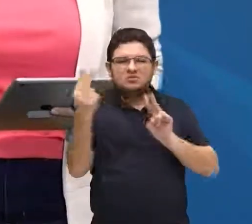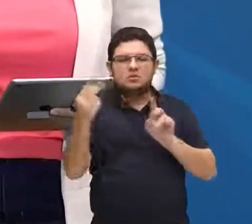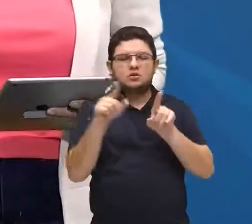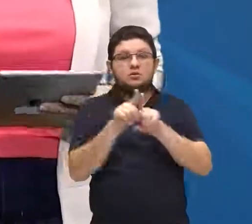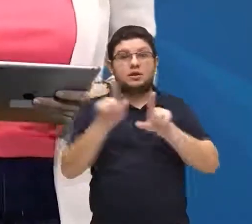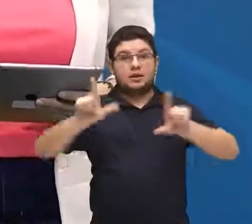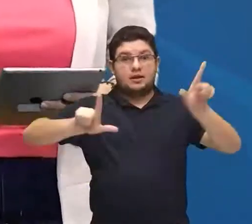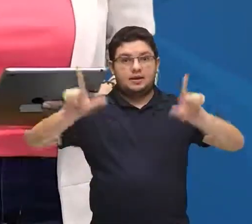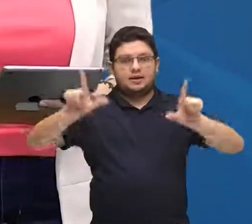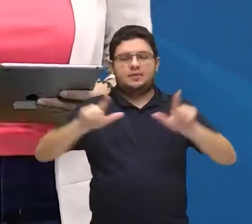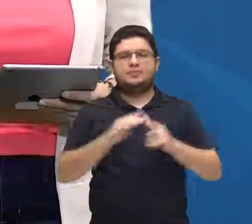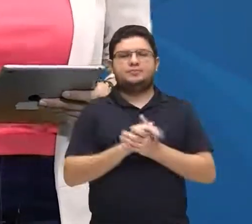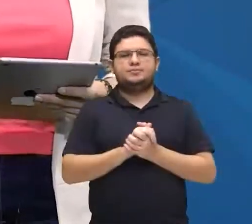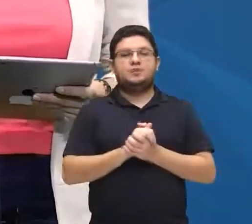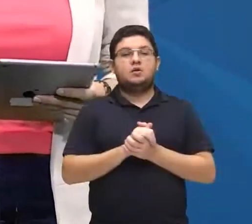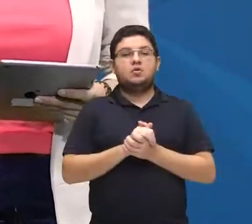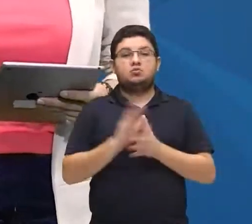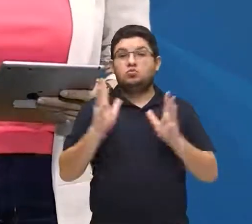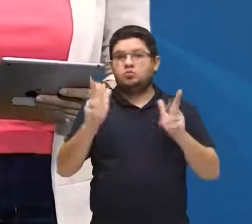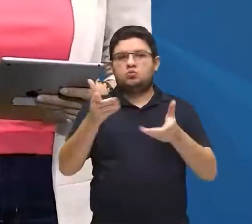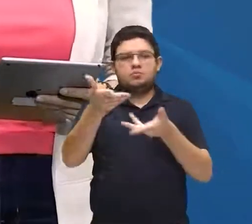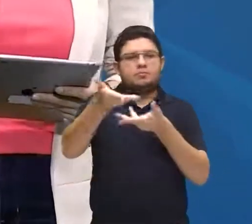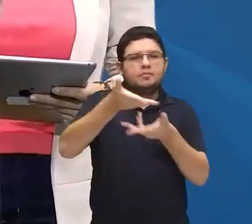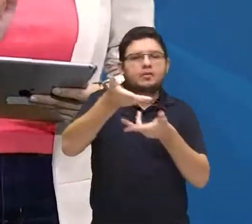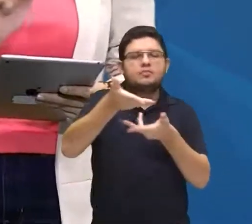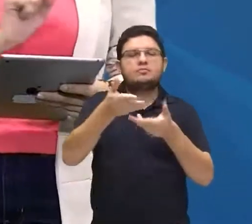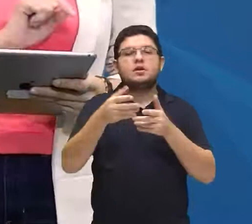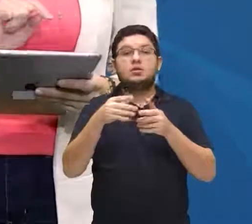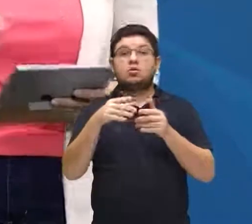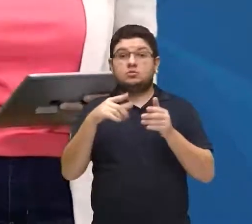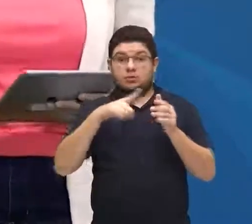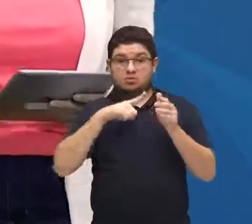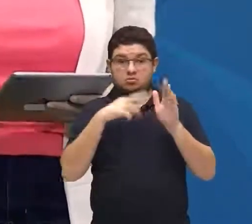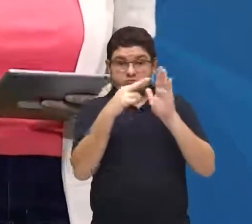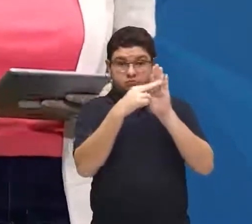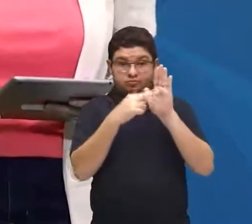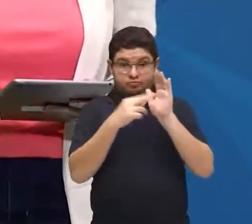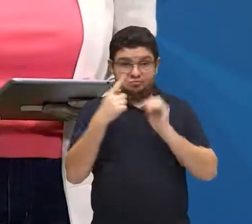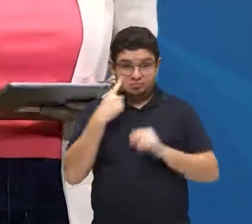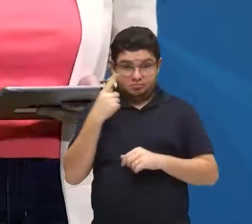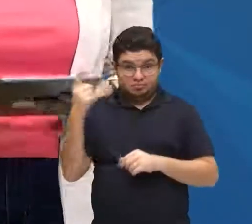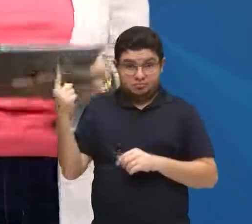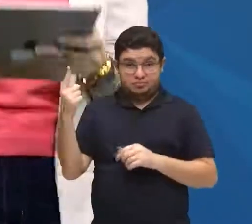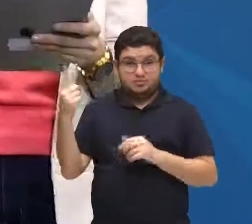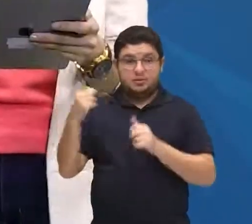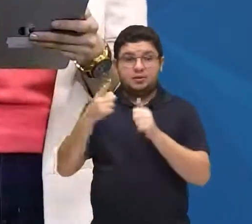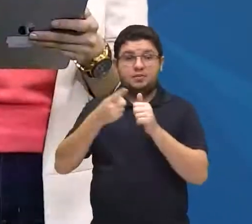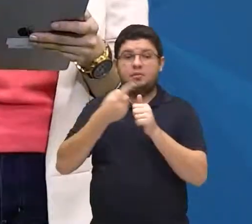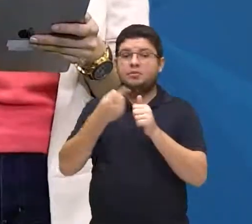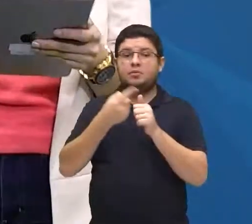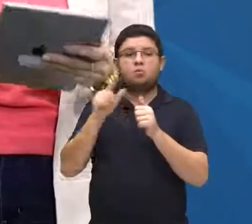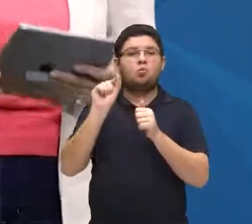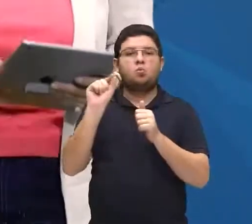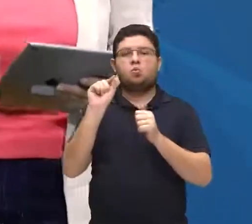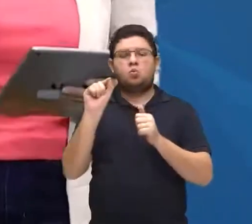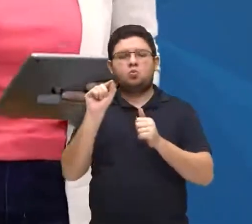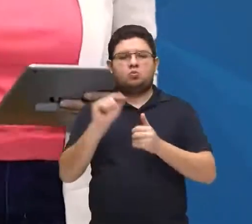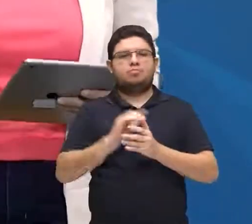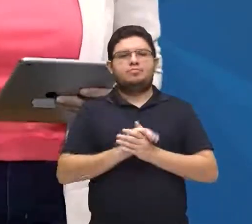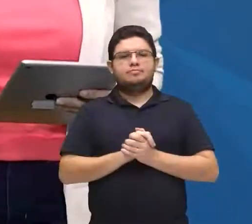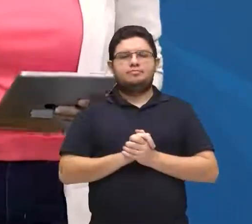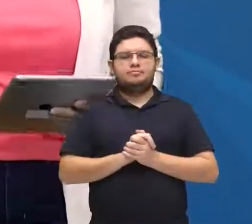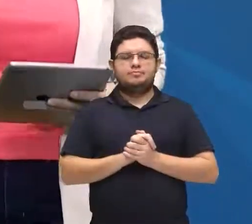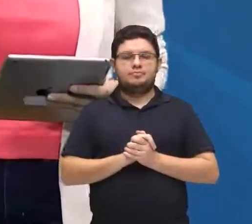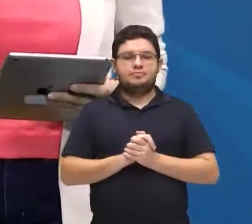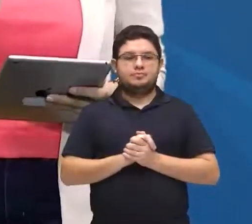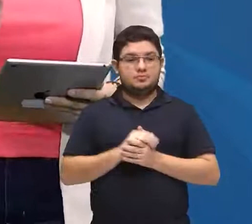bem atenção nos nossos acordos. Qual é o primeiro deles? Coloca aí na tela para a gente dar uma olhadinha, olha só. O nosso primeiro acordo